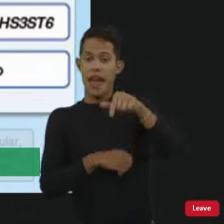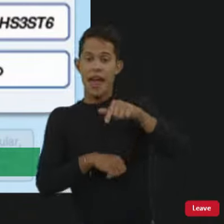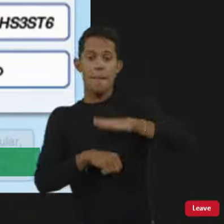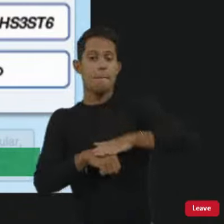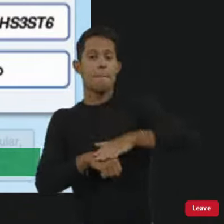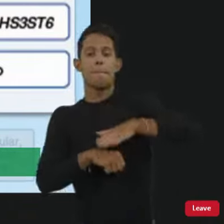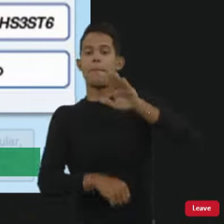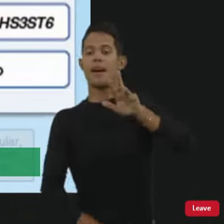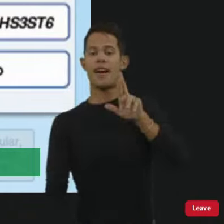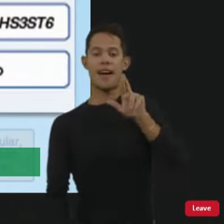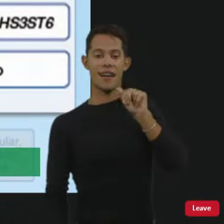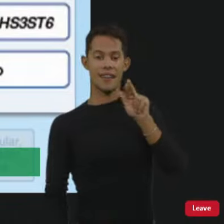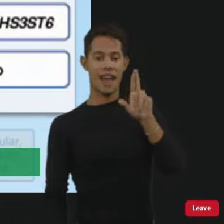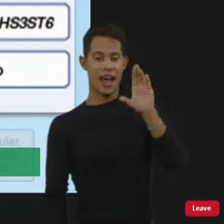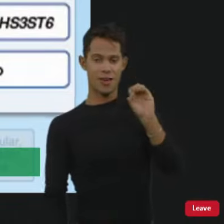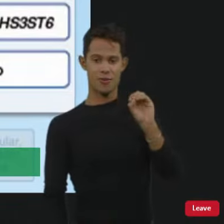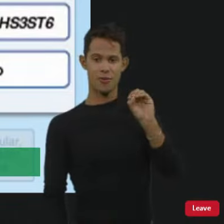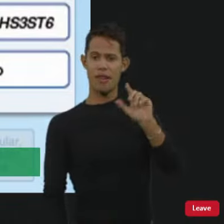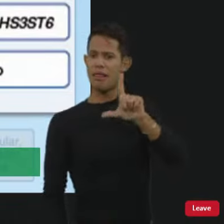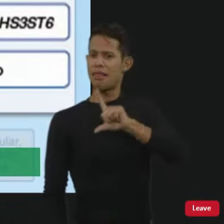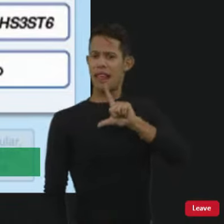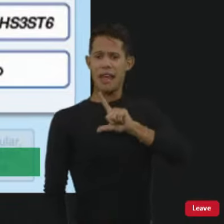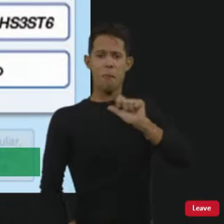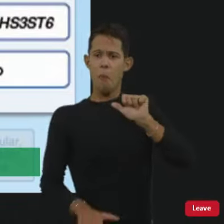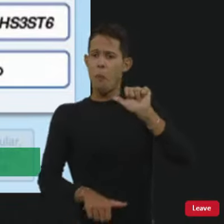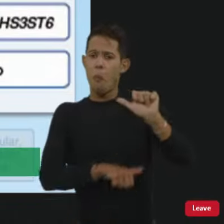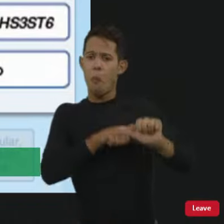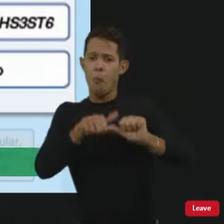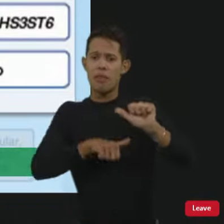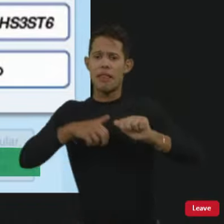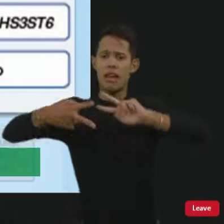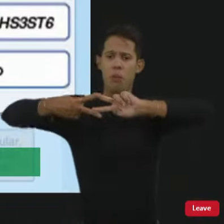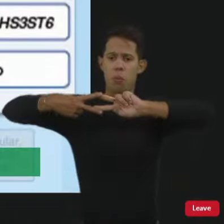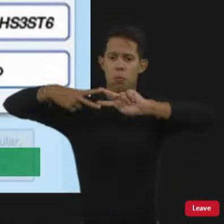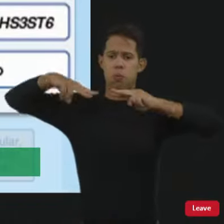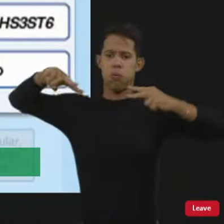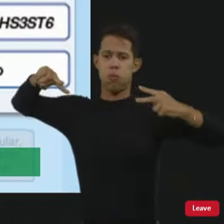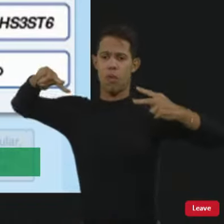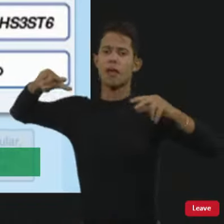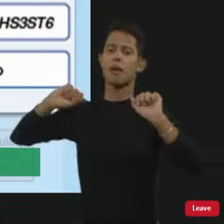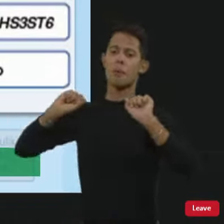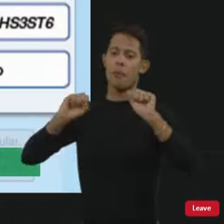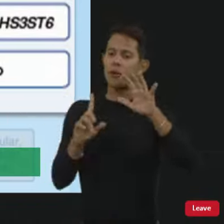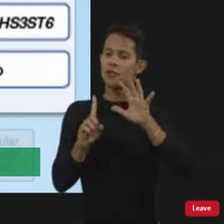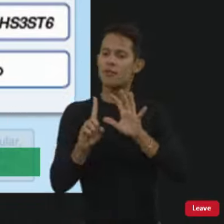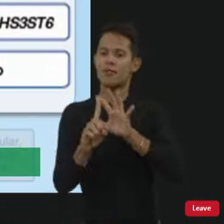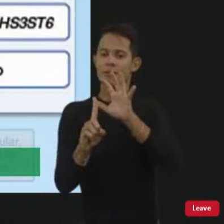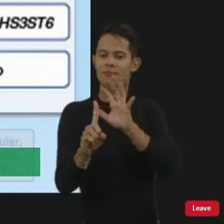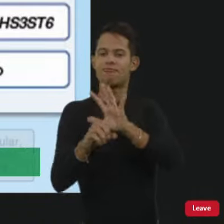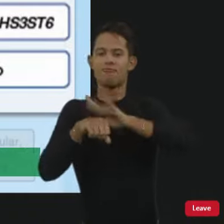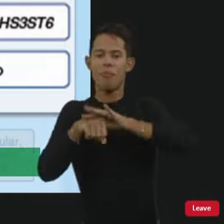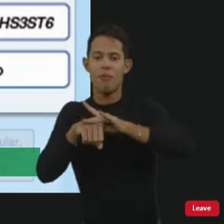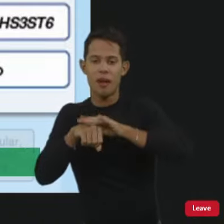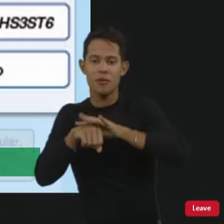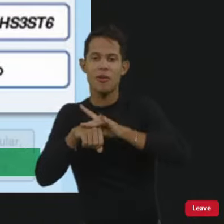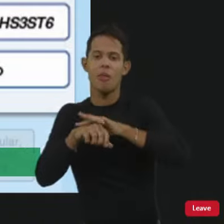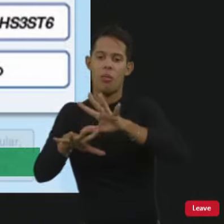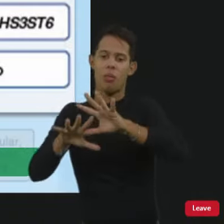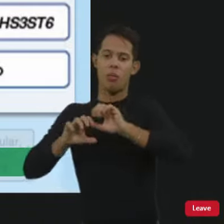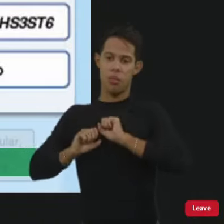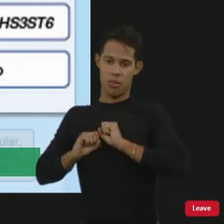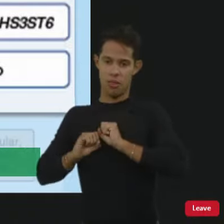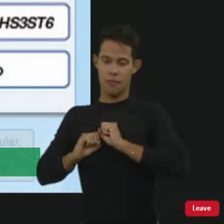várias mutações genéticas que podem levar a essa doença. Obrigada. A essa doença. Então, no